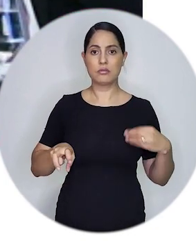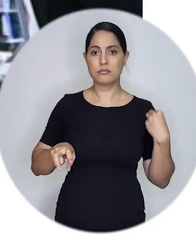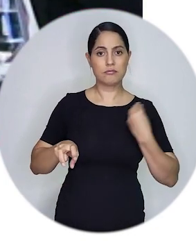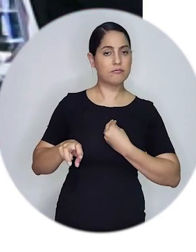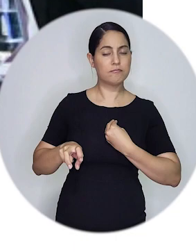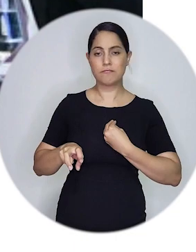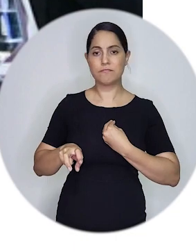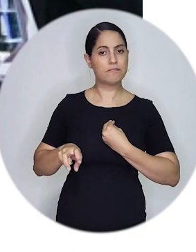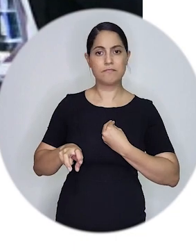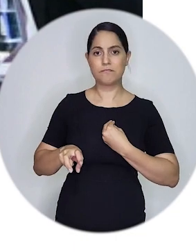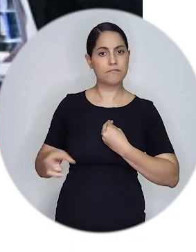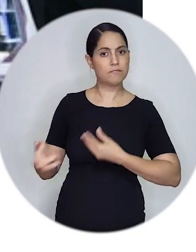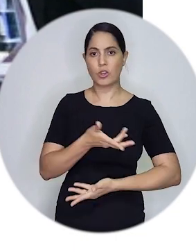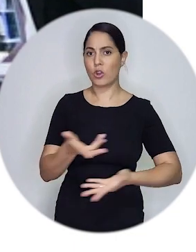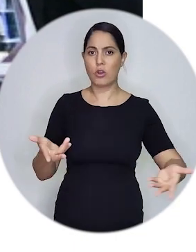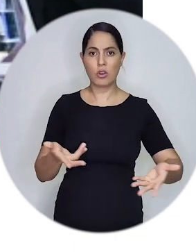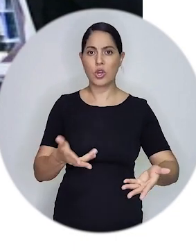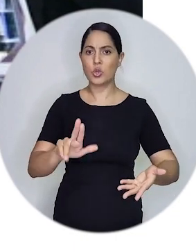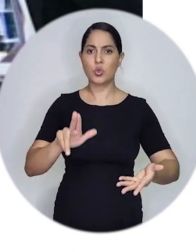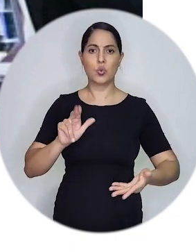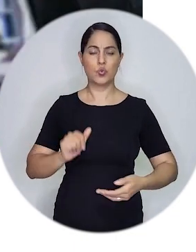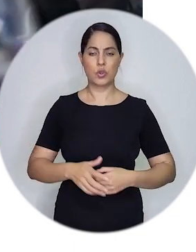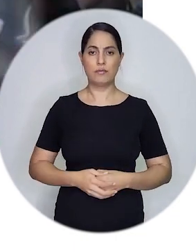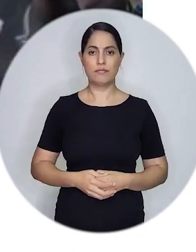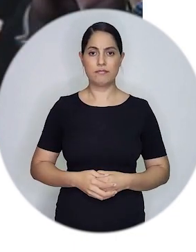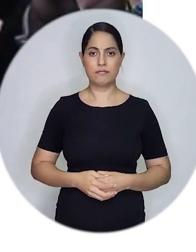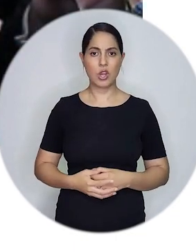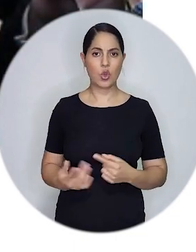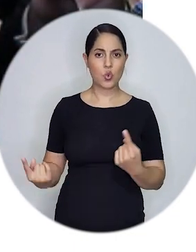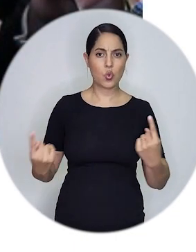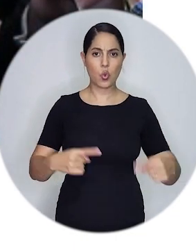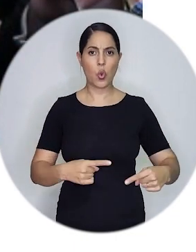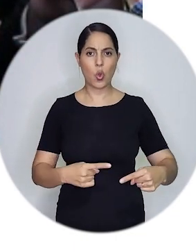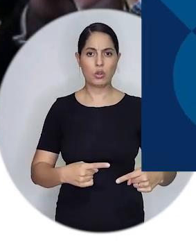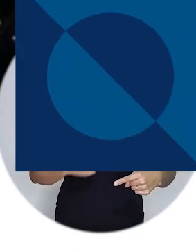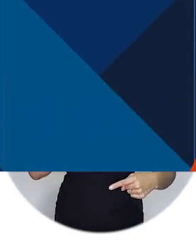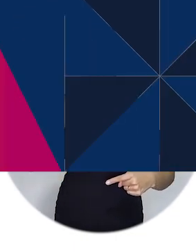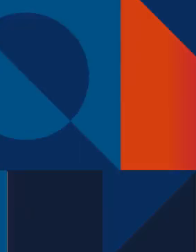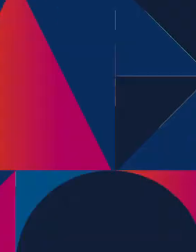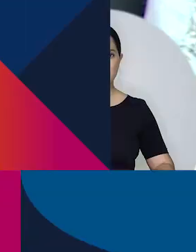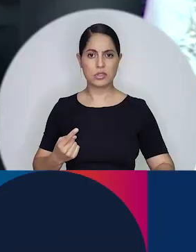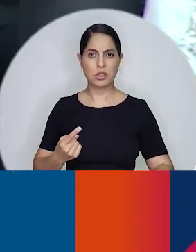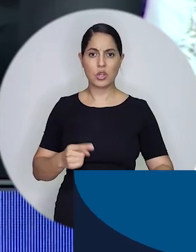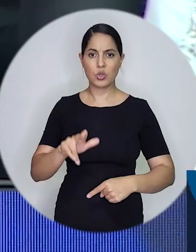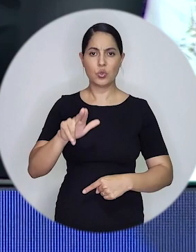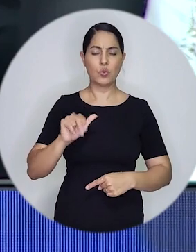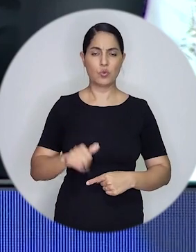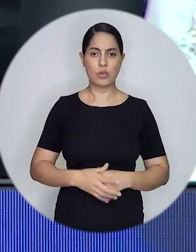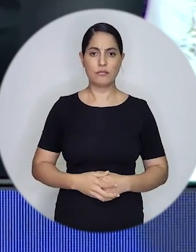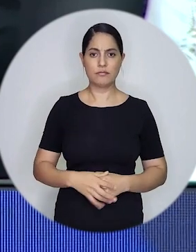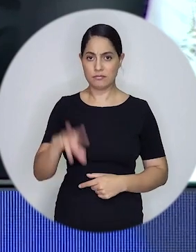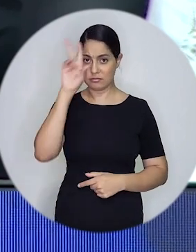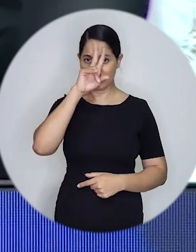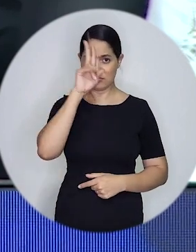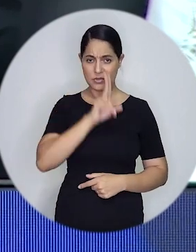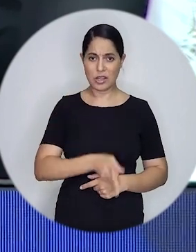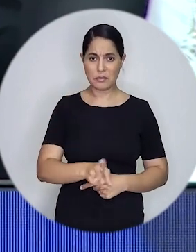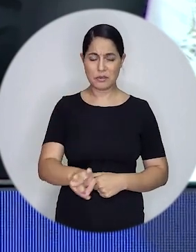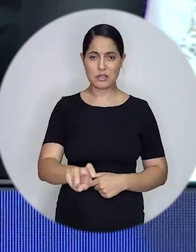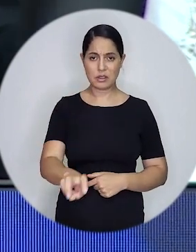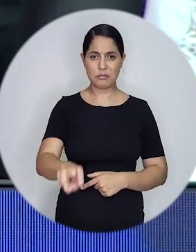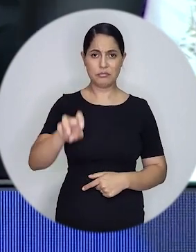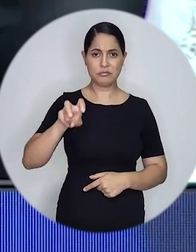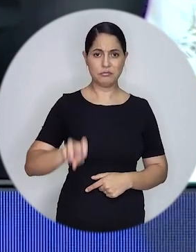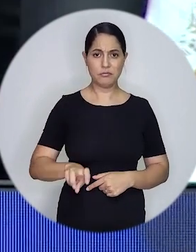que jamais troquem a beca pela toga, que jamais traiam a advocacia, que jamais